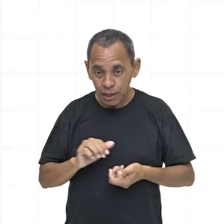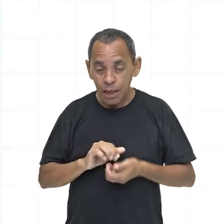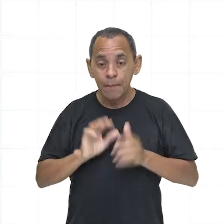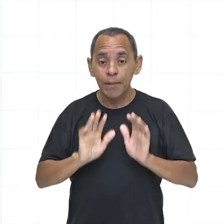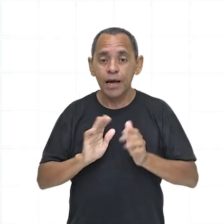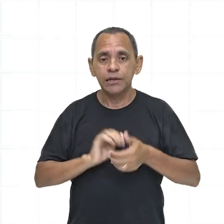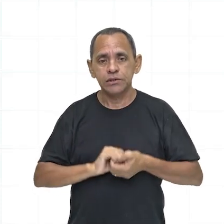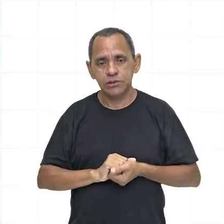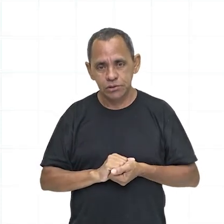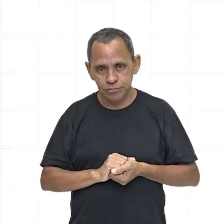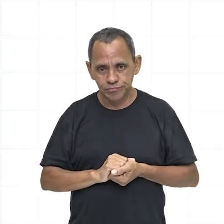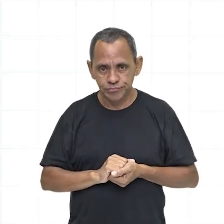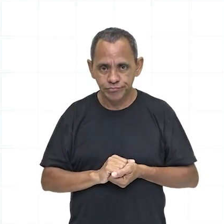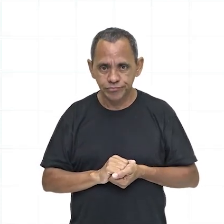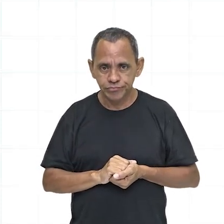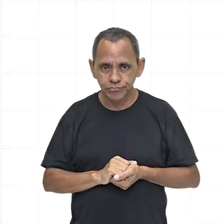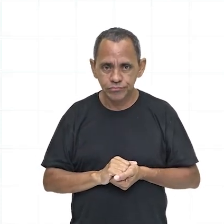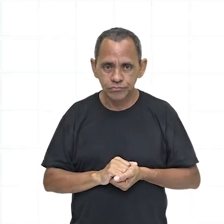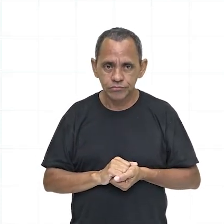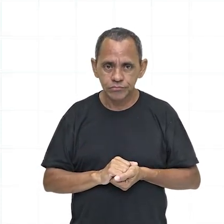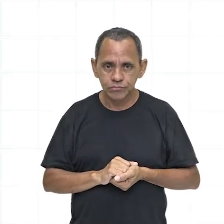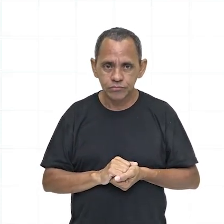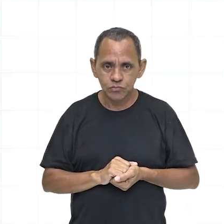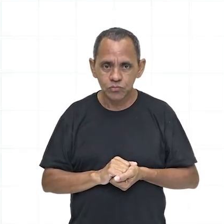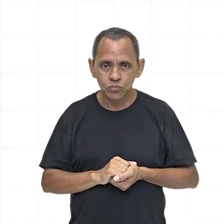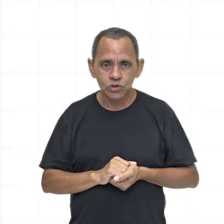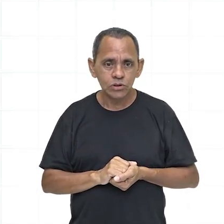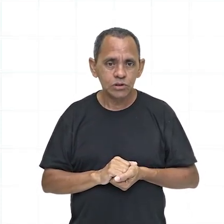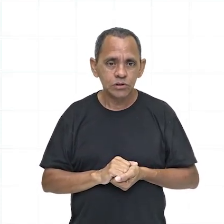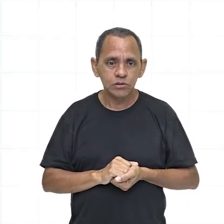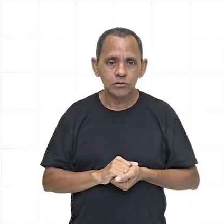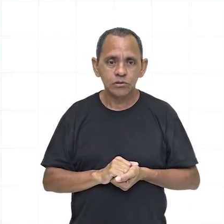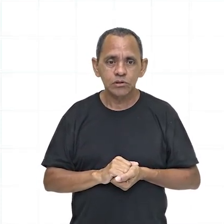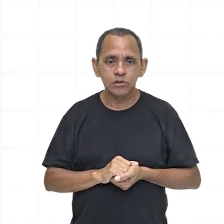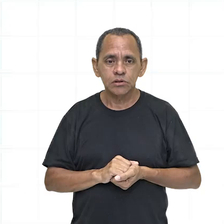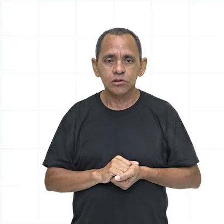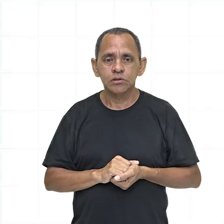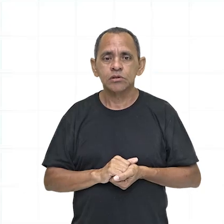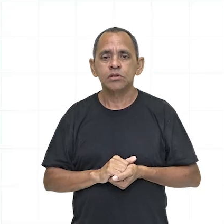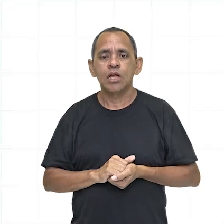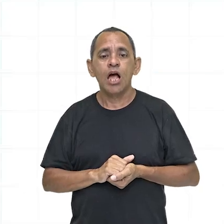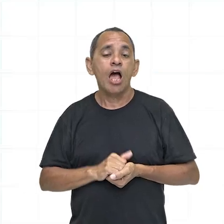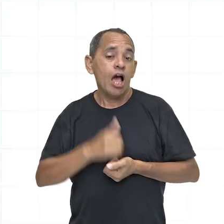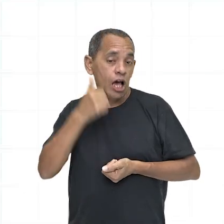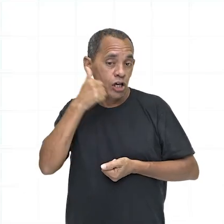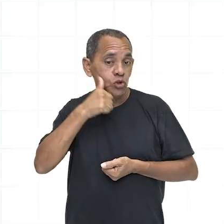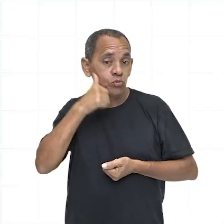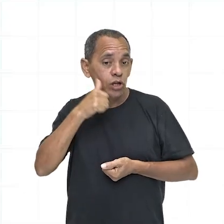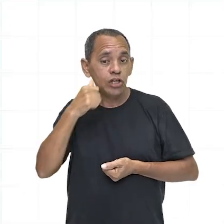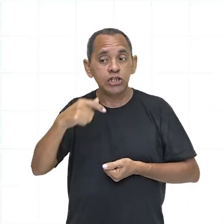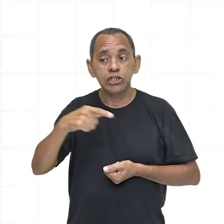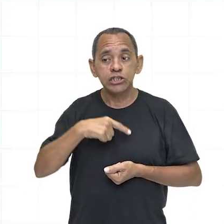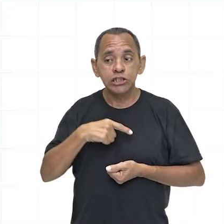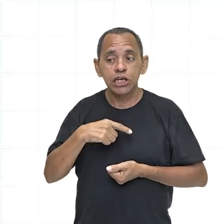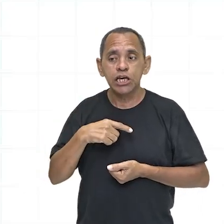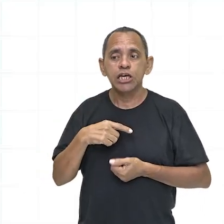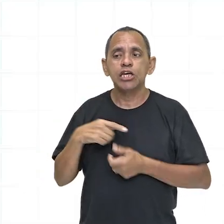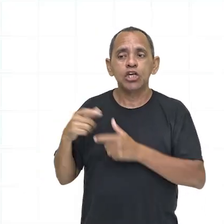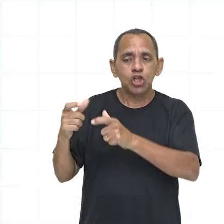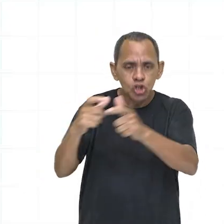fora a não ser, né, que a região das gônadas, né, que são as